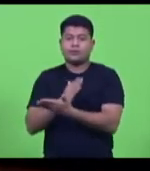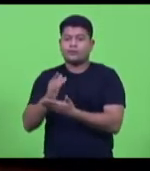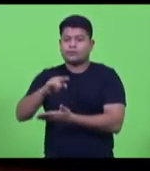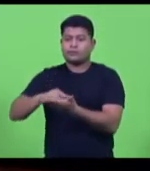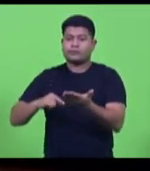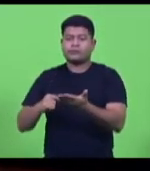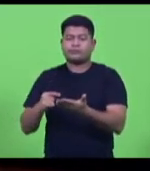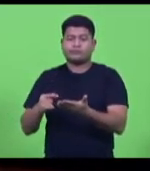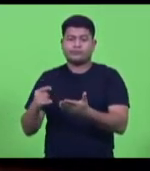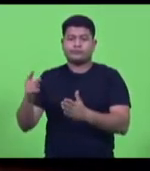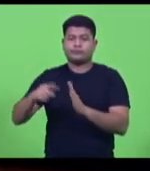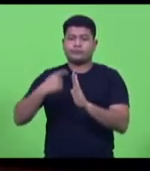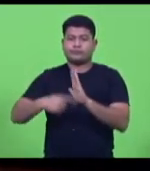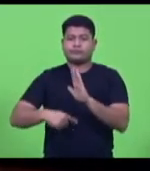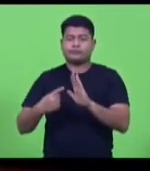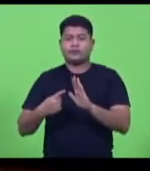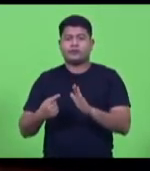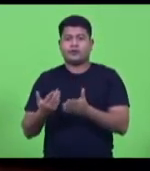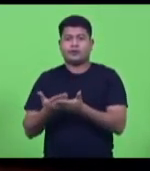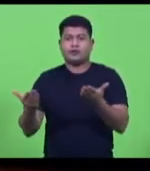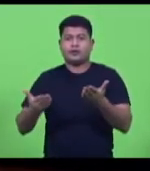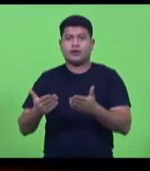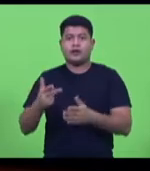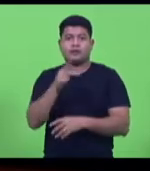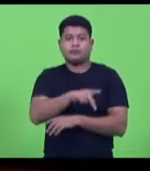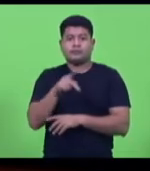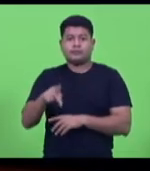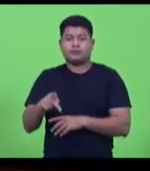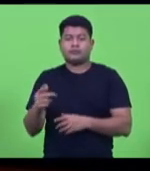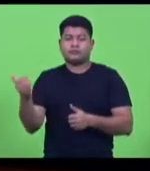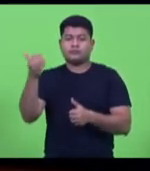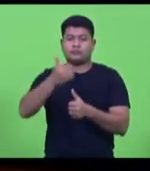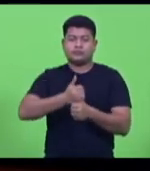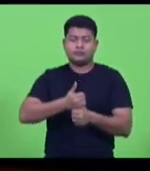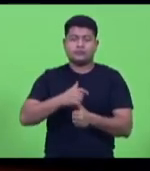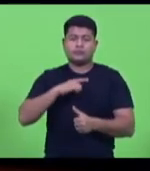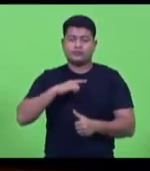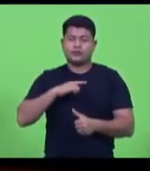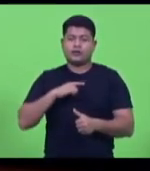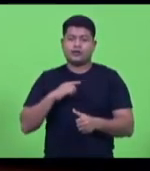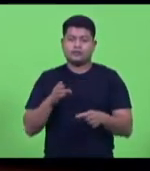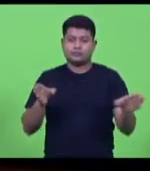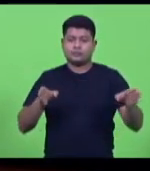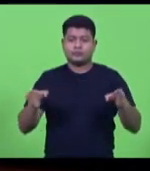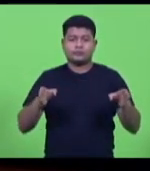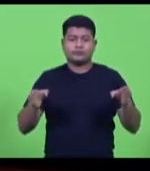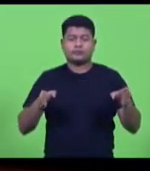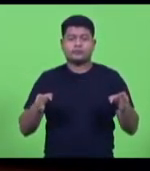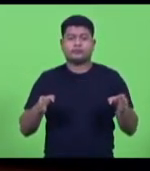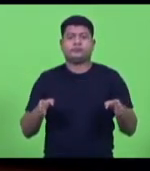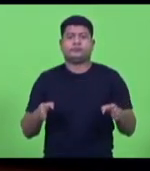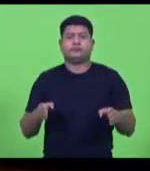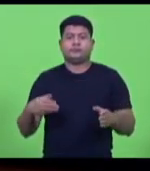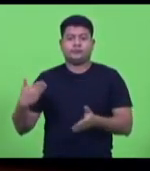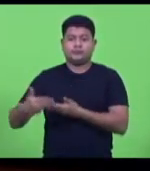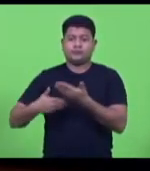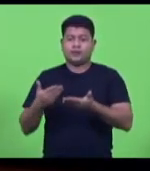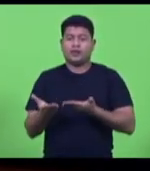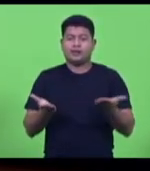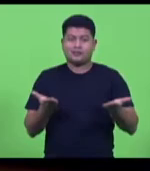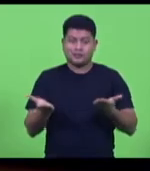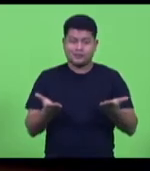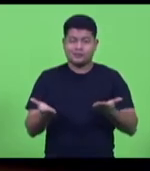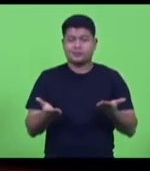professores substitutos, os quais são feitos por tempo determinado e pelos necessários trâmites para a seleção